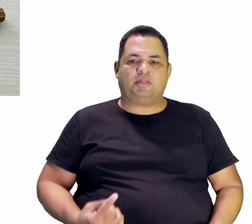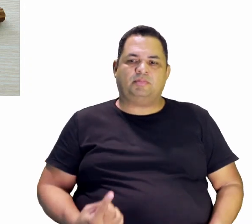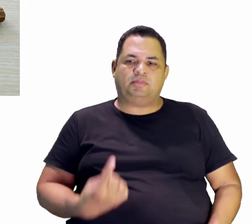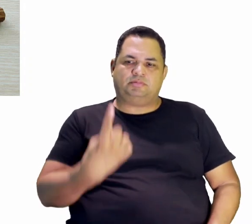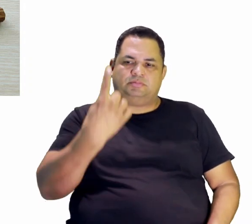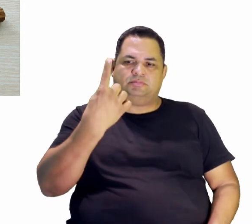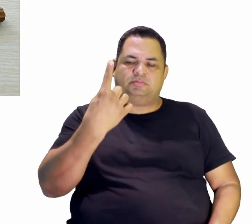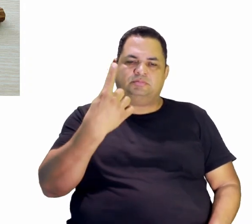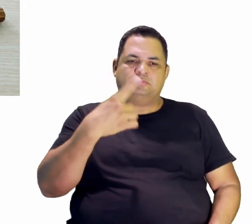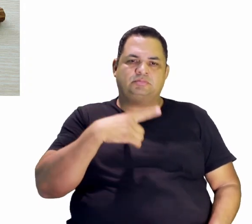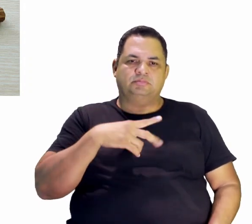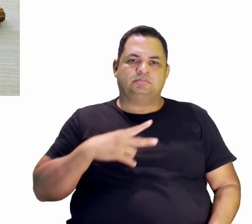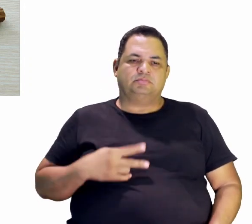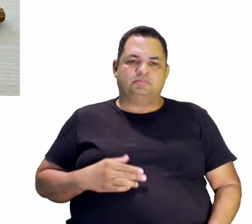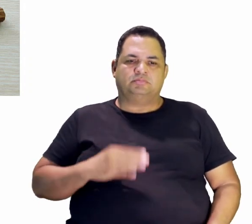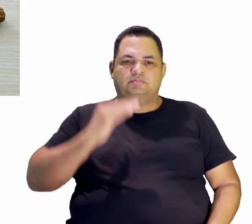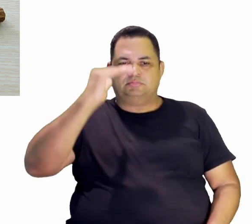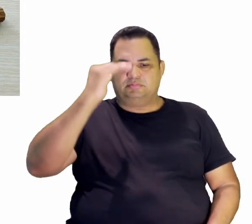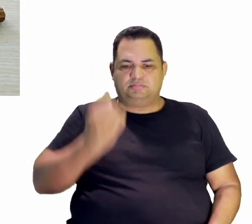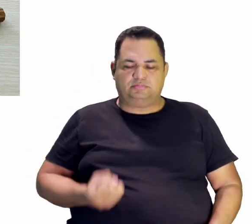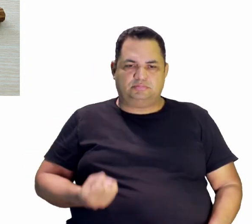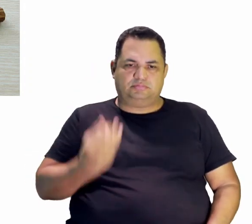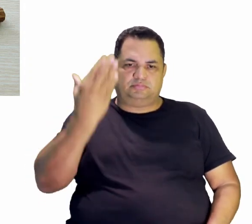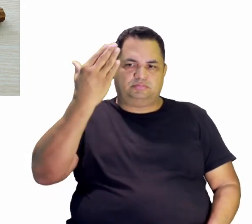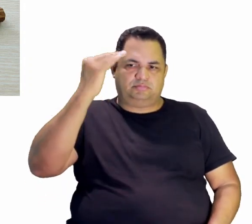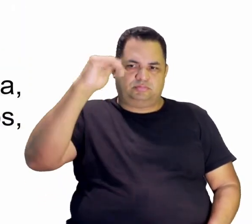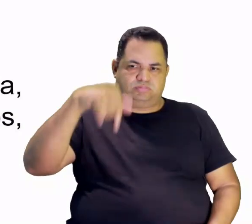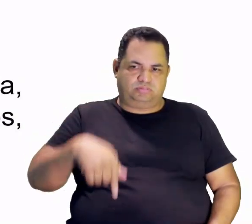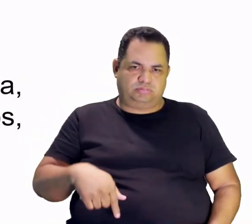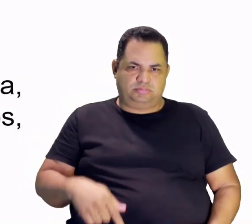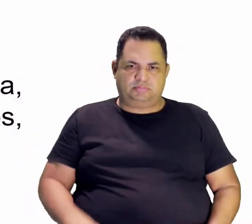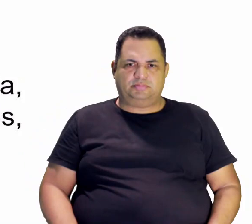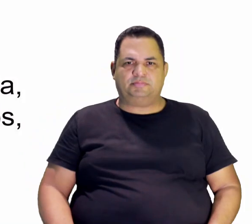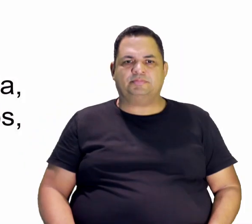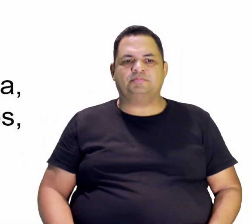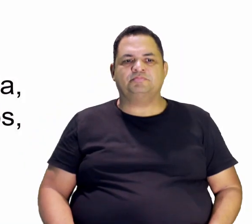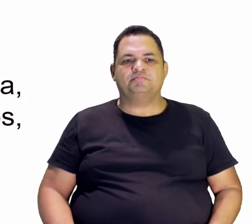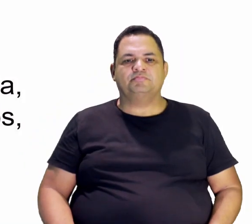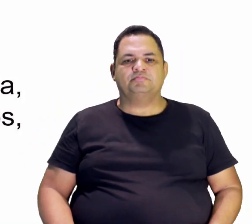cima, né? Porque se força para baixo, ela te joga para cima, tá?